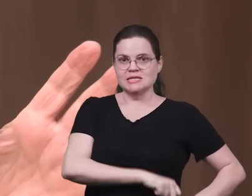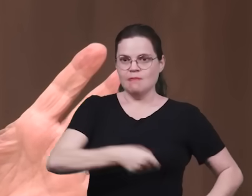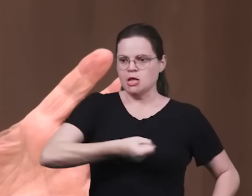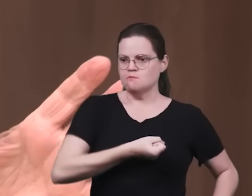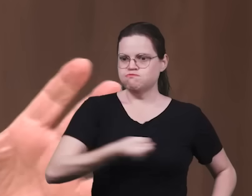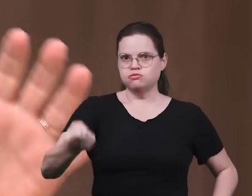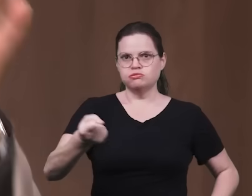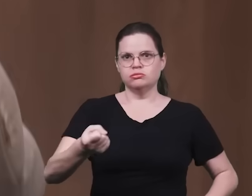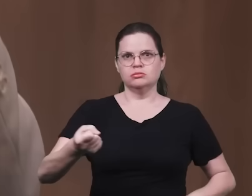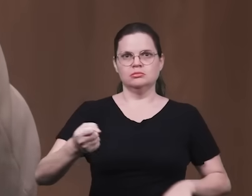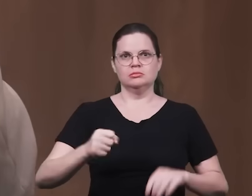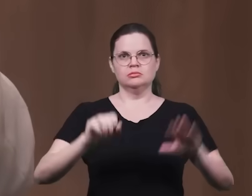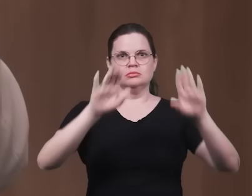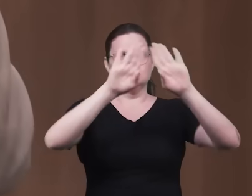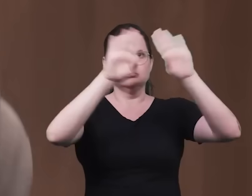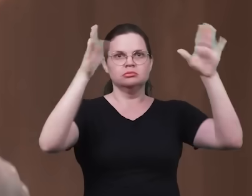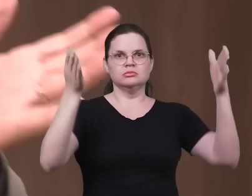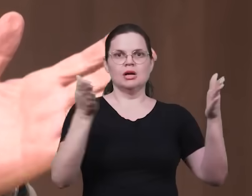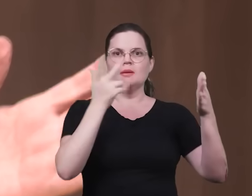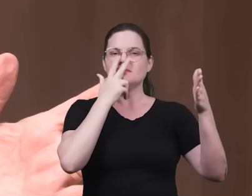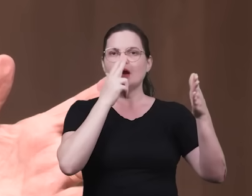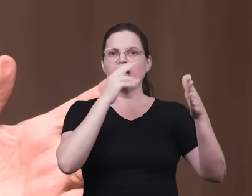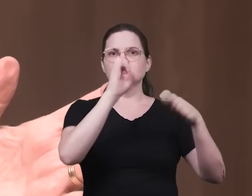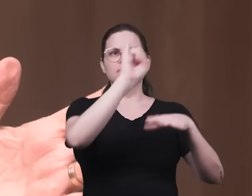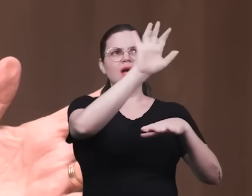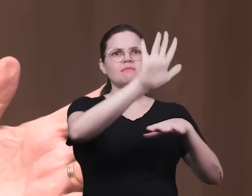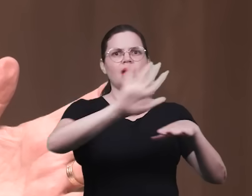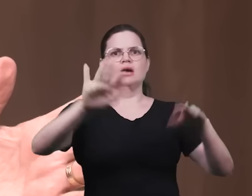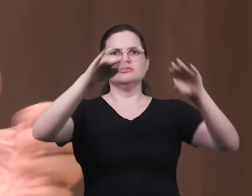aquilo assim, como se tivesse desenhado numa tela,